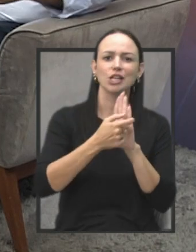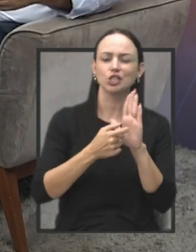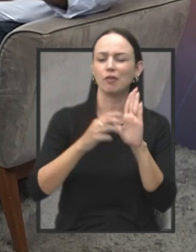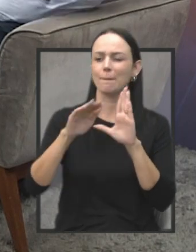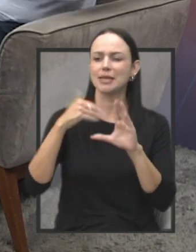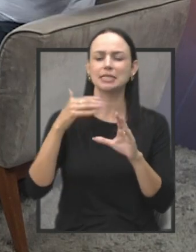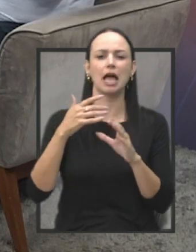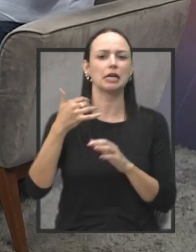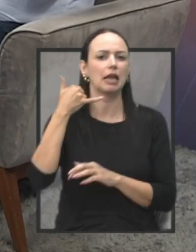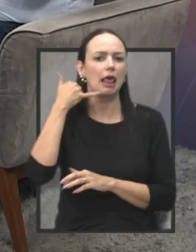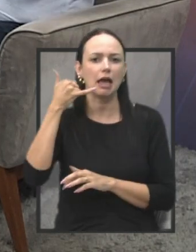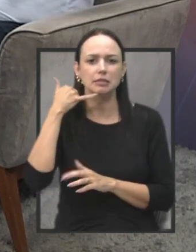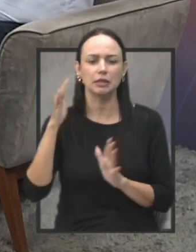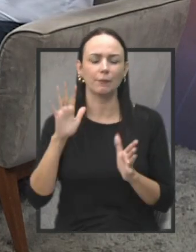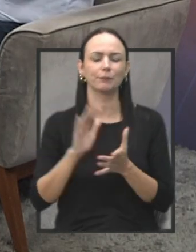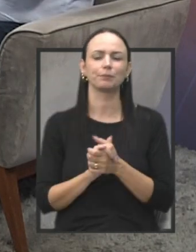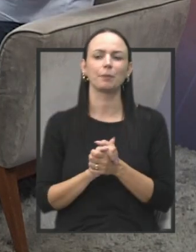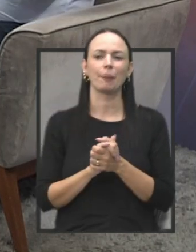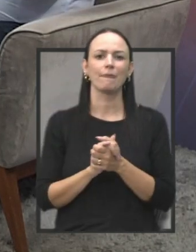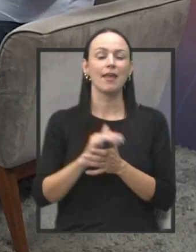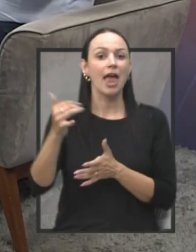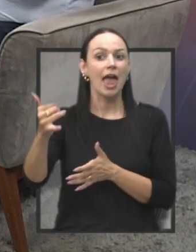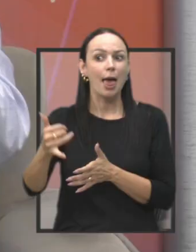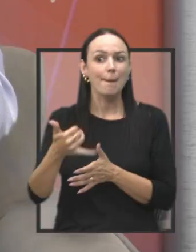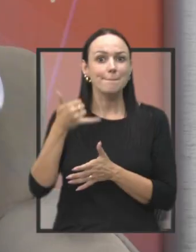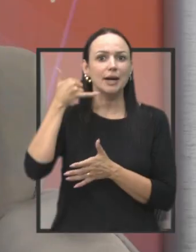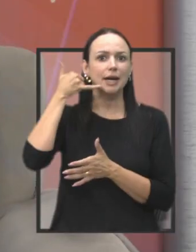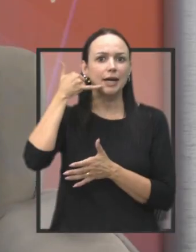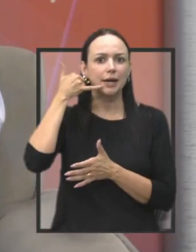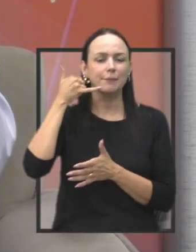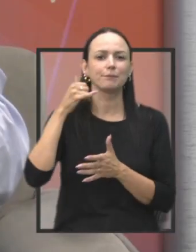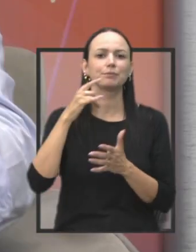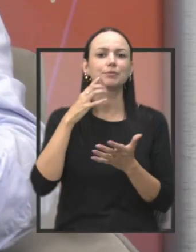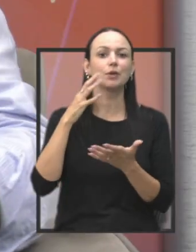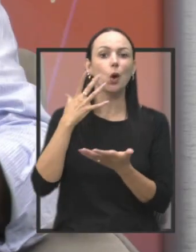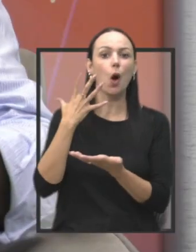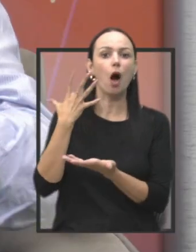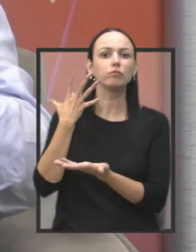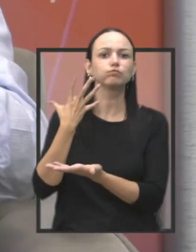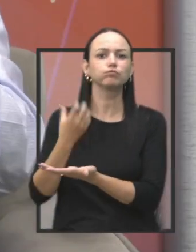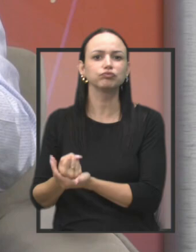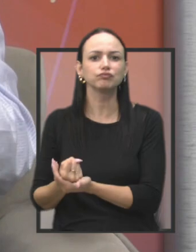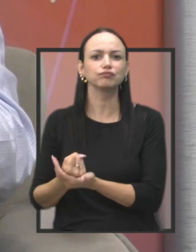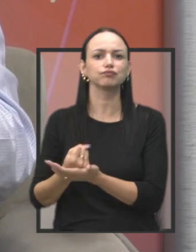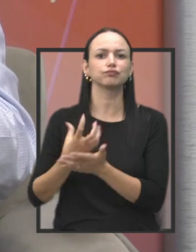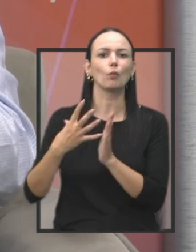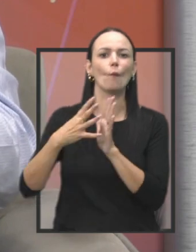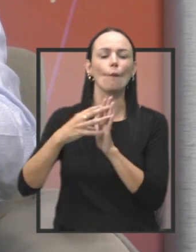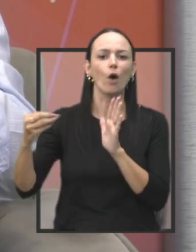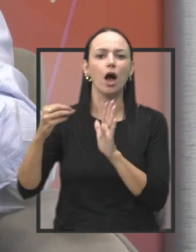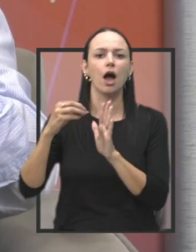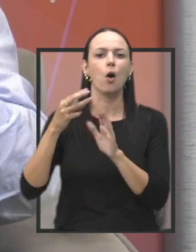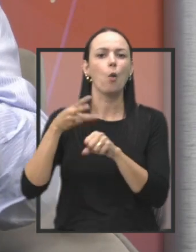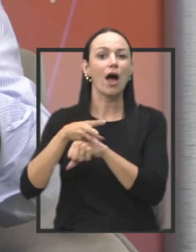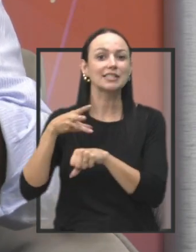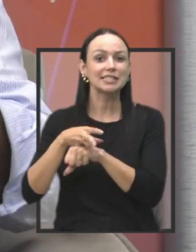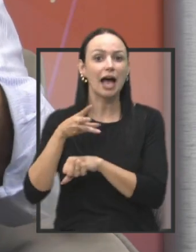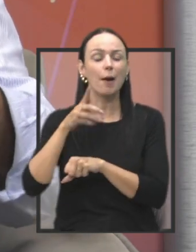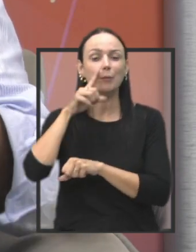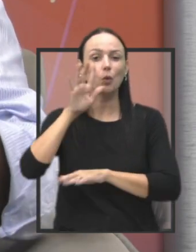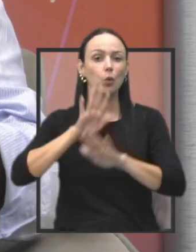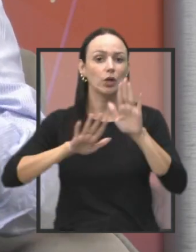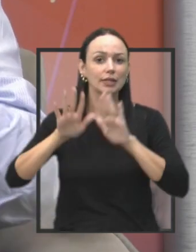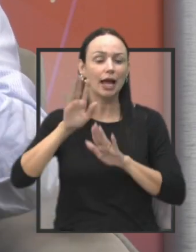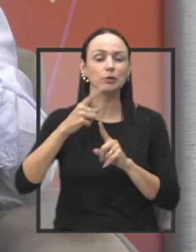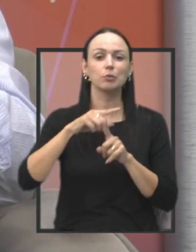mensagem. Exatamente, recebe ligação, clonagem de WhatsApp. Então, muito cuidado, porque a Receita Federal